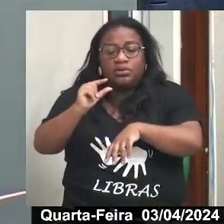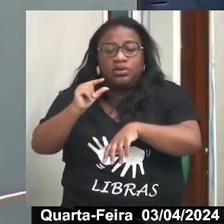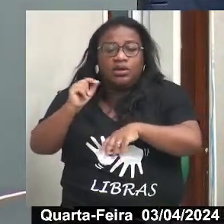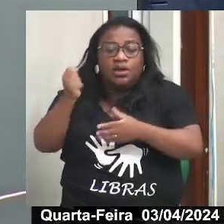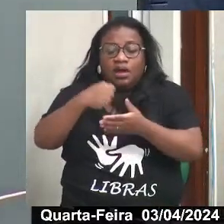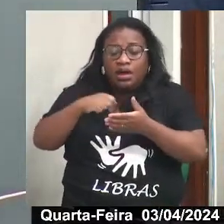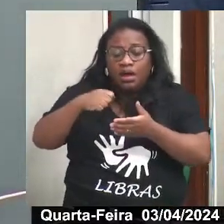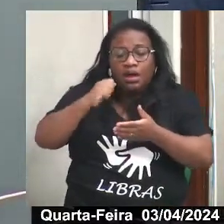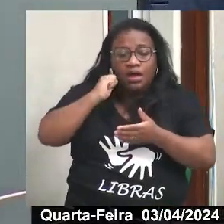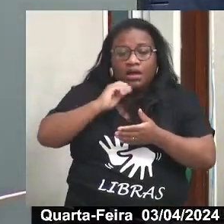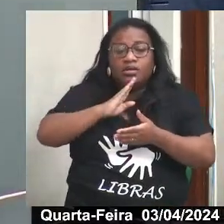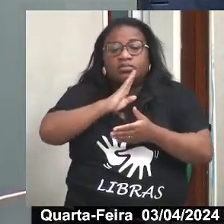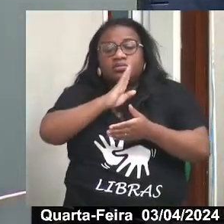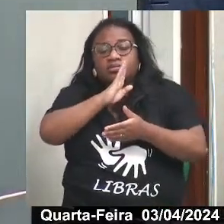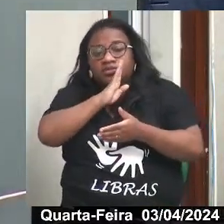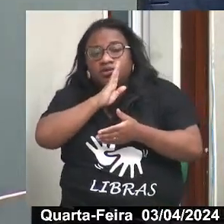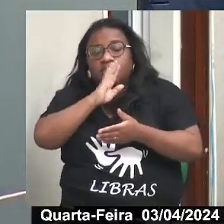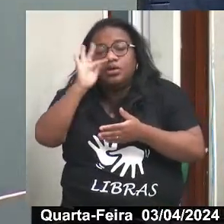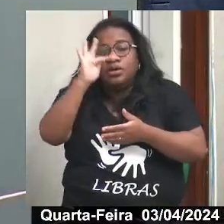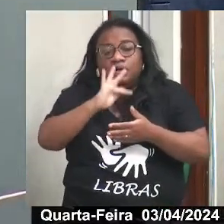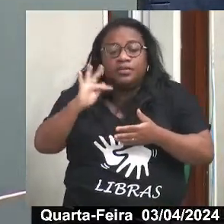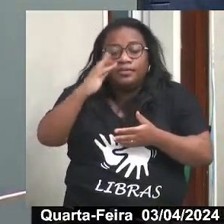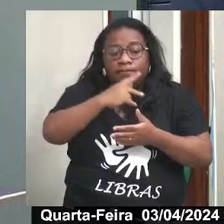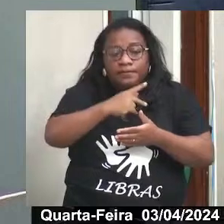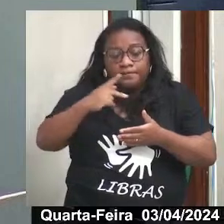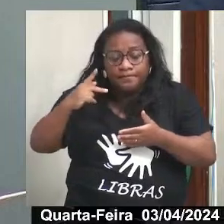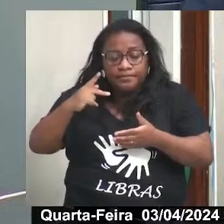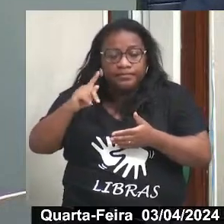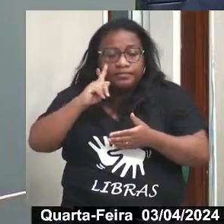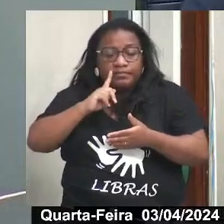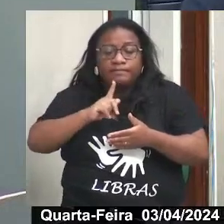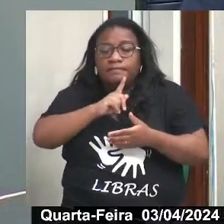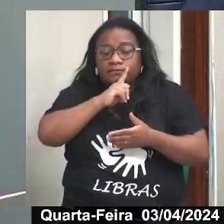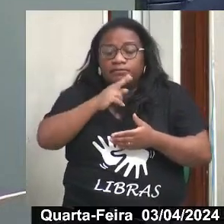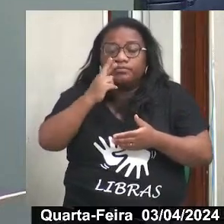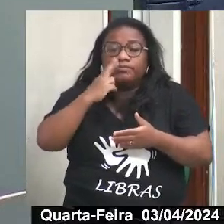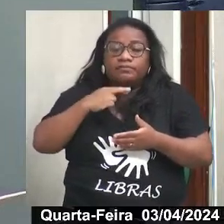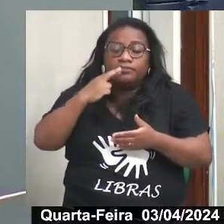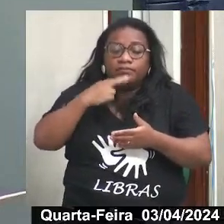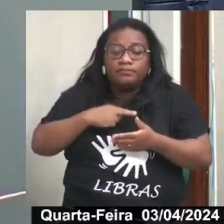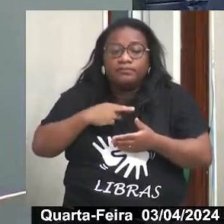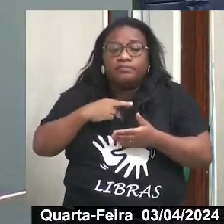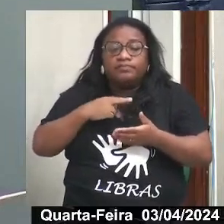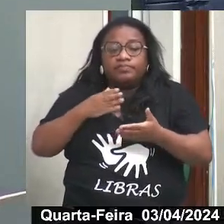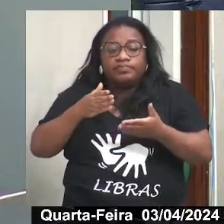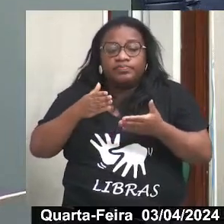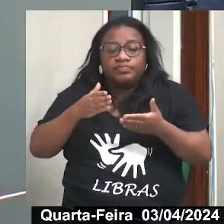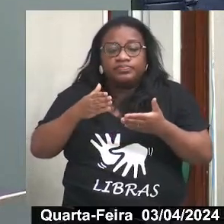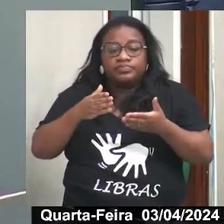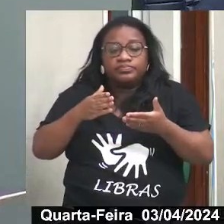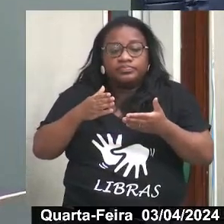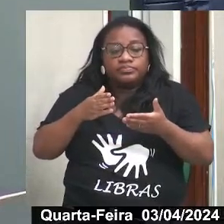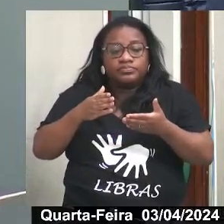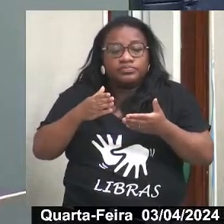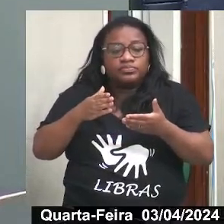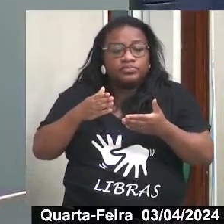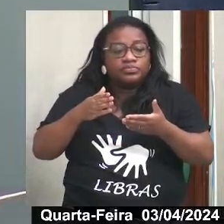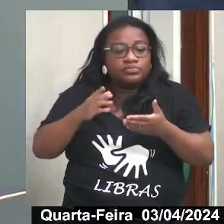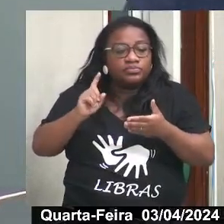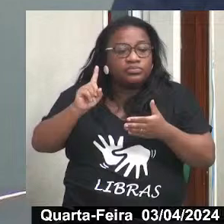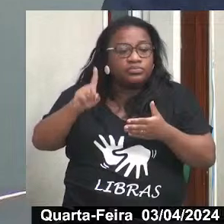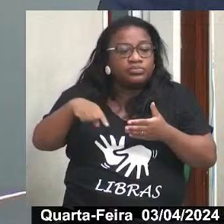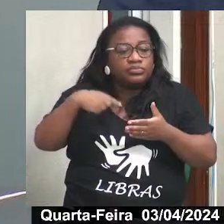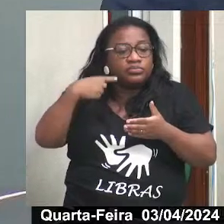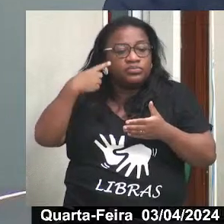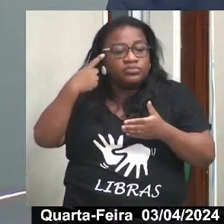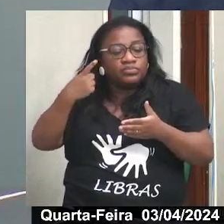dos Costa Barbosa, Abidan Henrique da Silva, Flávio Pereira Lima, Gideon Santos Nascimento, Ricardo Almeida dos Santos, Adalto Batista da Silva. Em